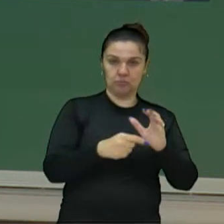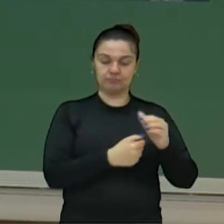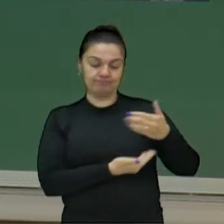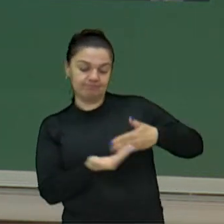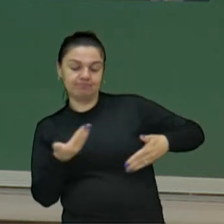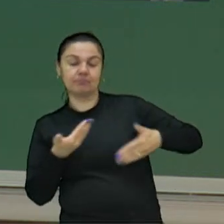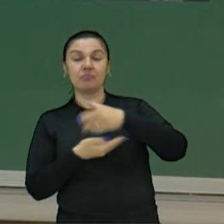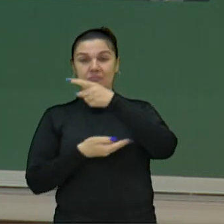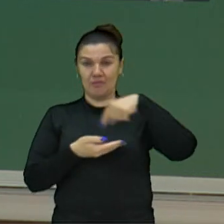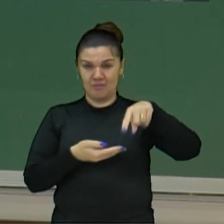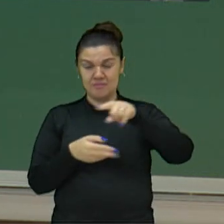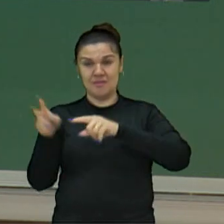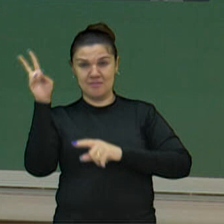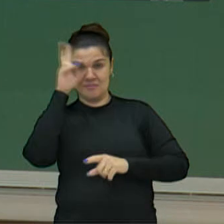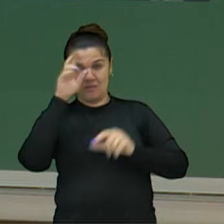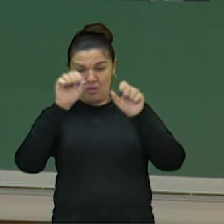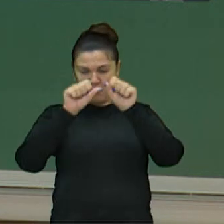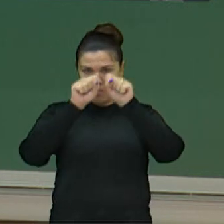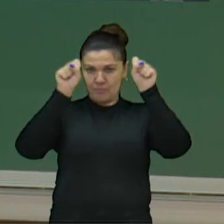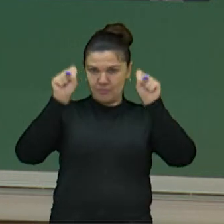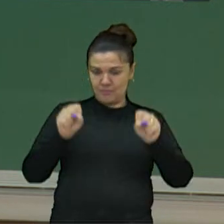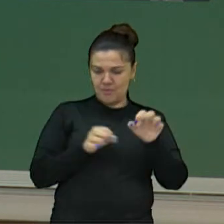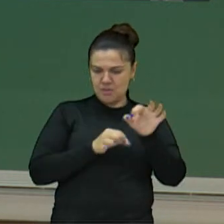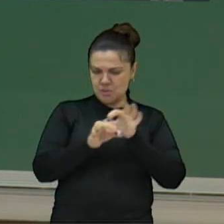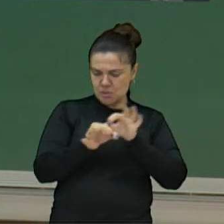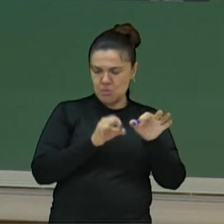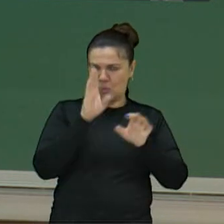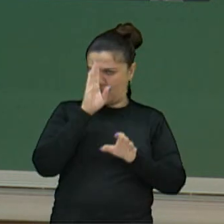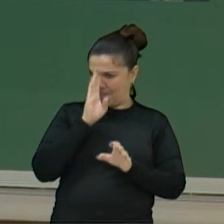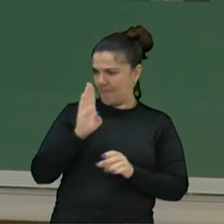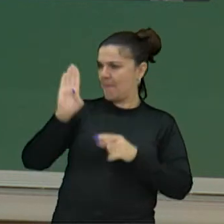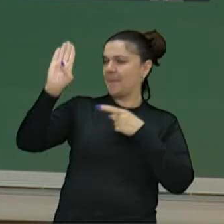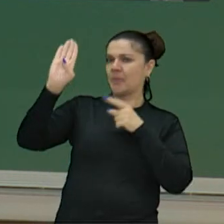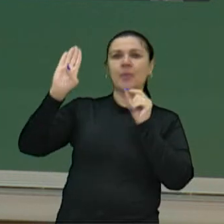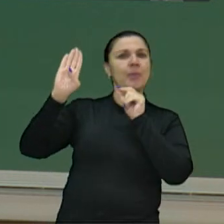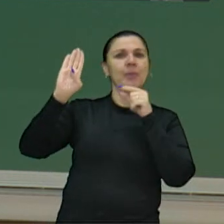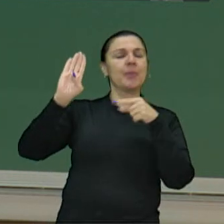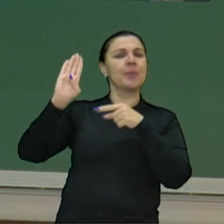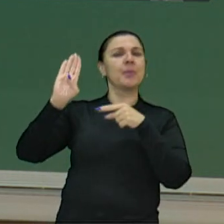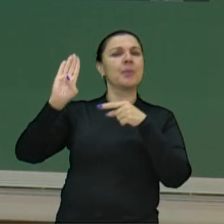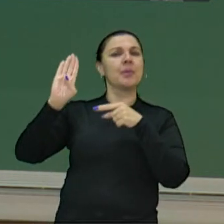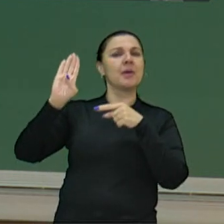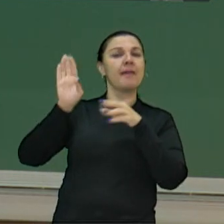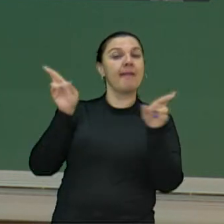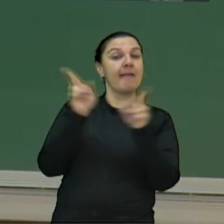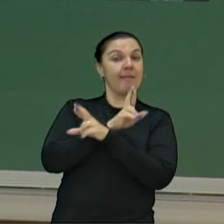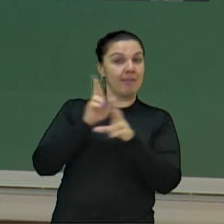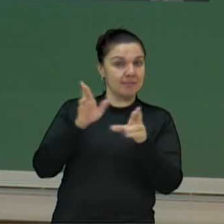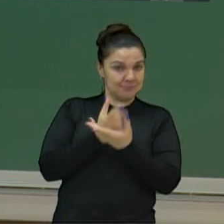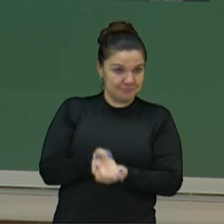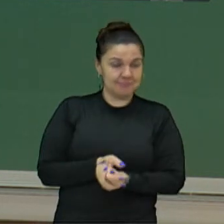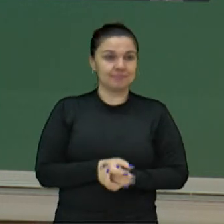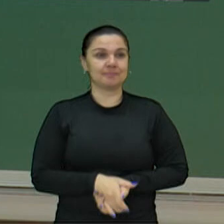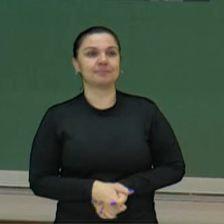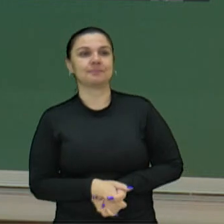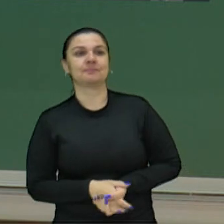envolvidos. Lembra-se do conceito de estrutura, que privilegia bastante a ideia de relações?